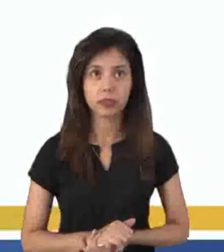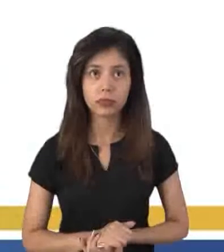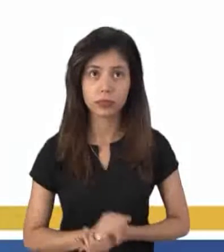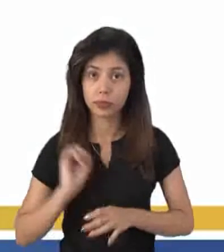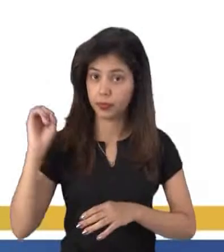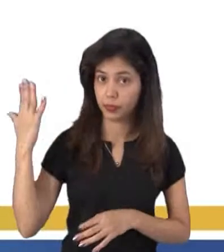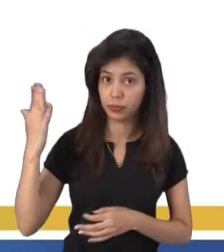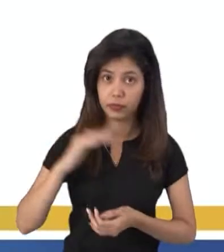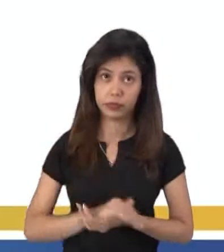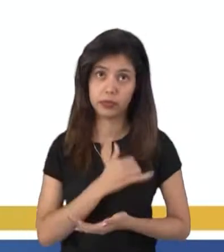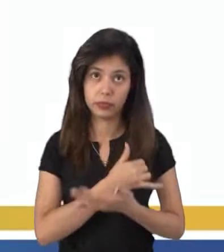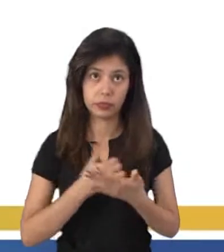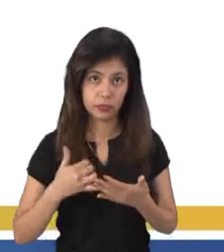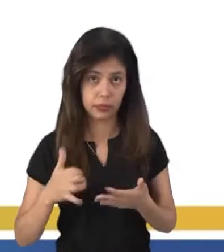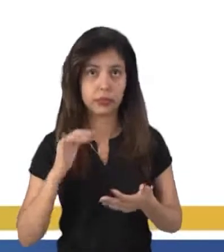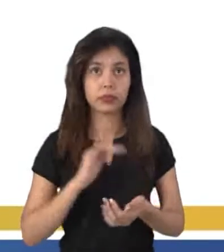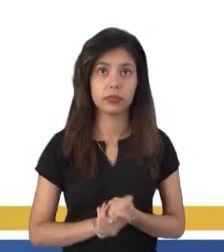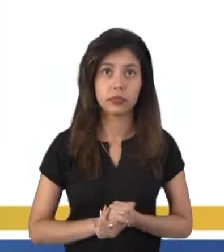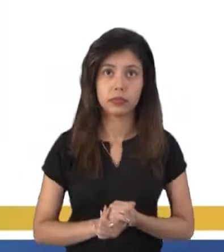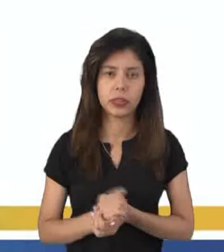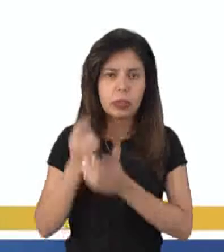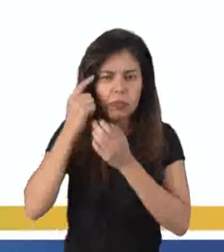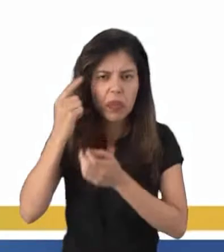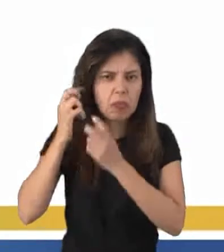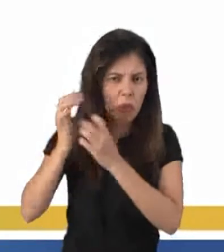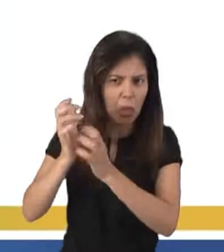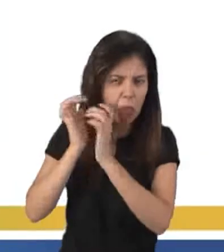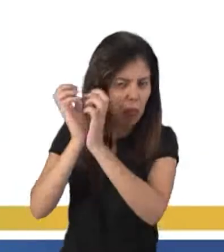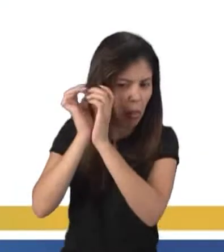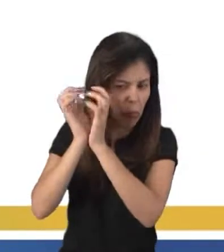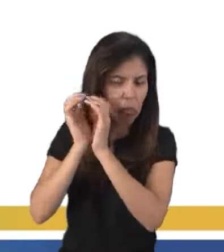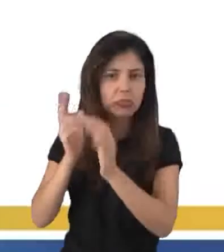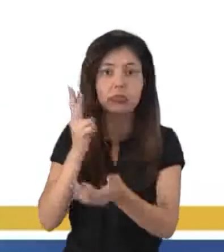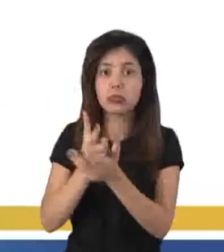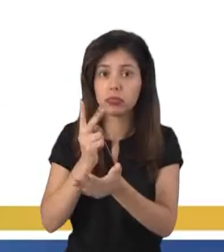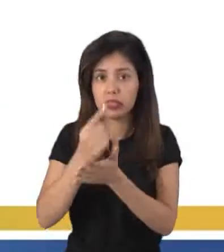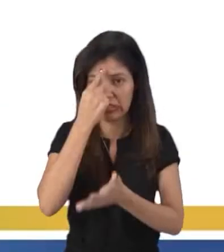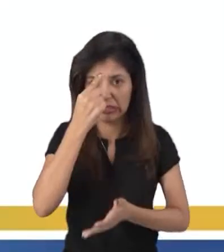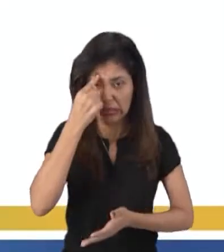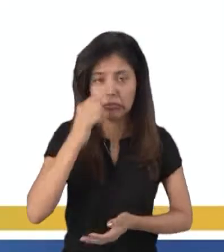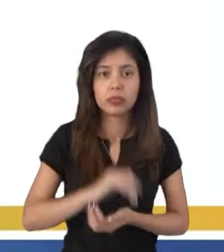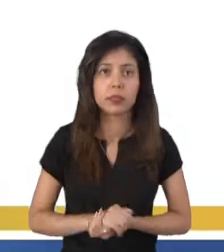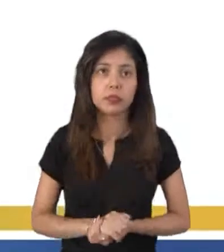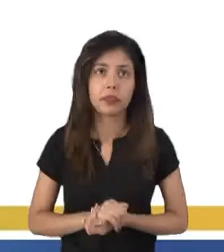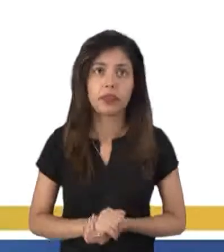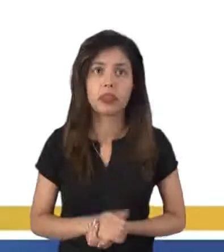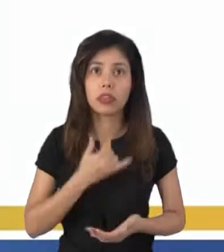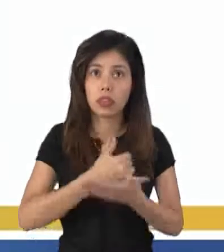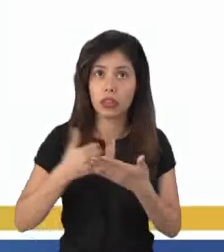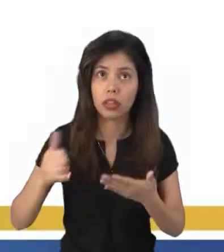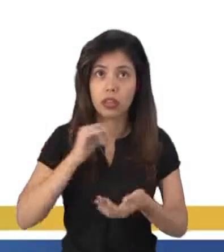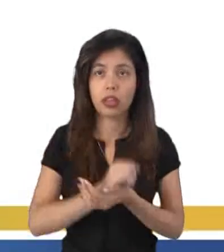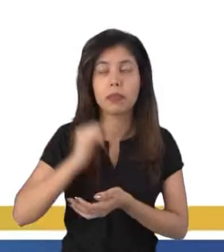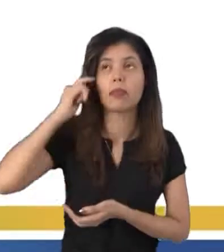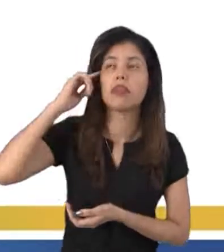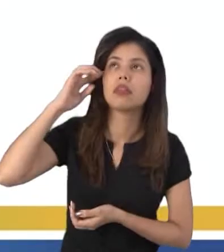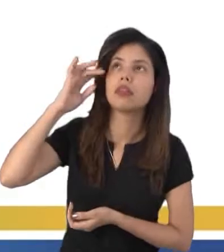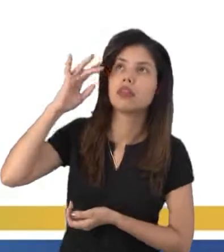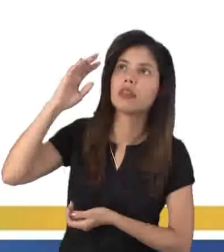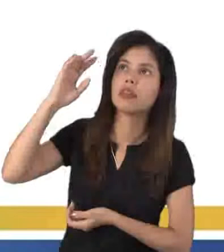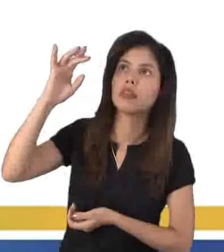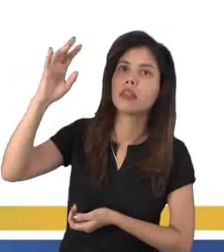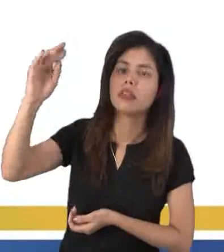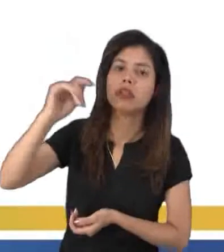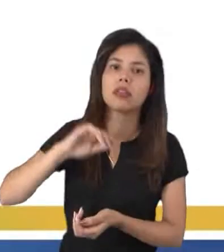Nesse caso, as drogas perturbadoras são aquelas que eu disse para vocês que também podem ser chamadas de drogas alucinógenas,